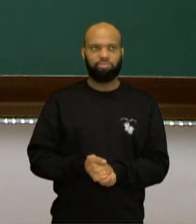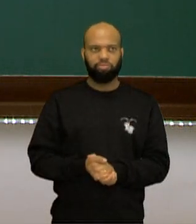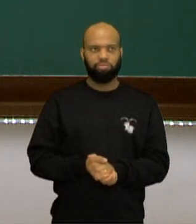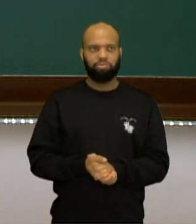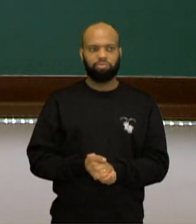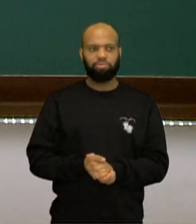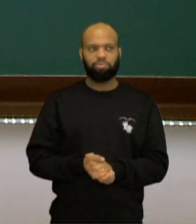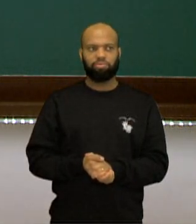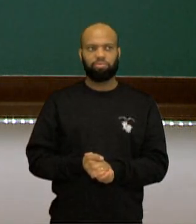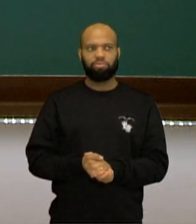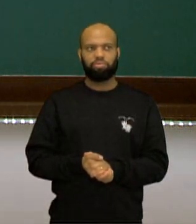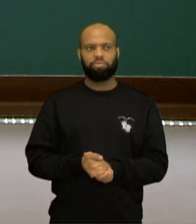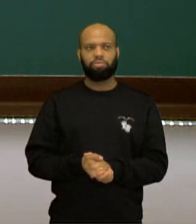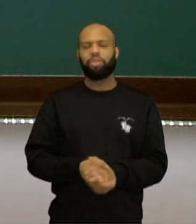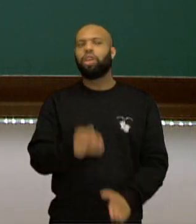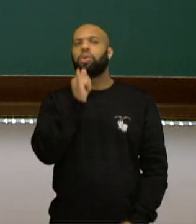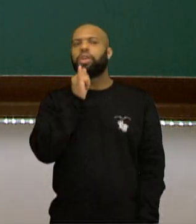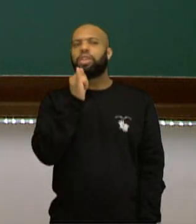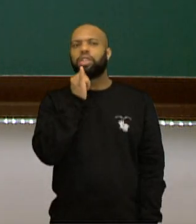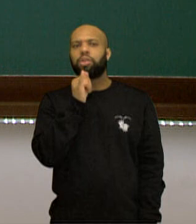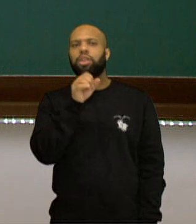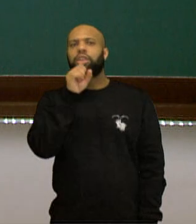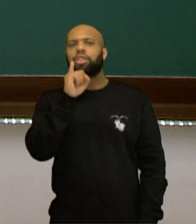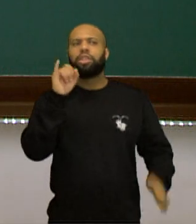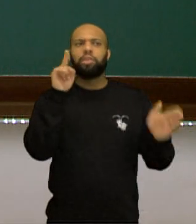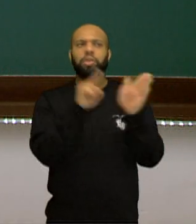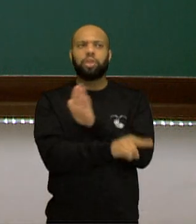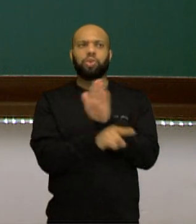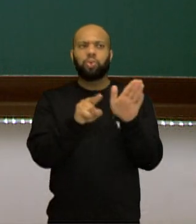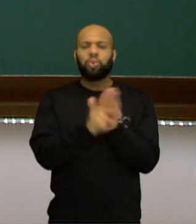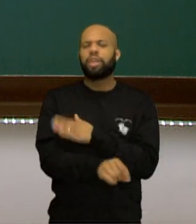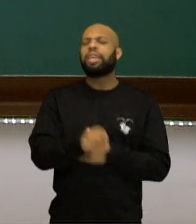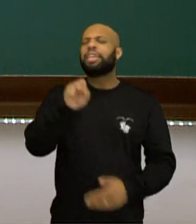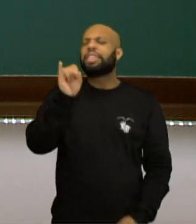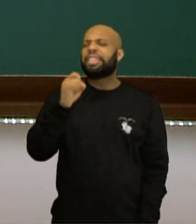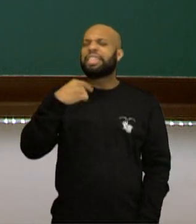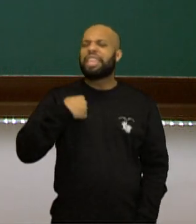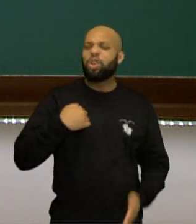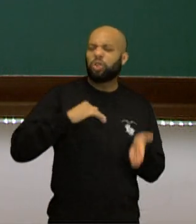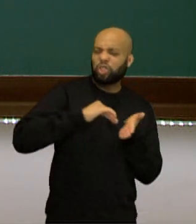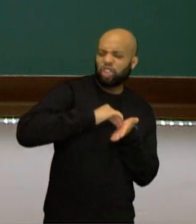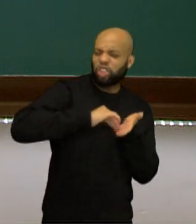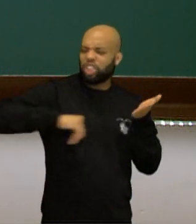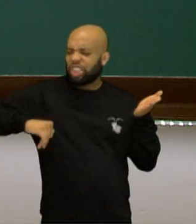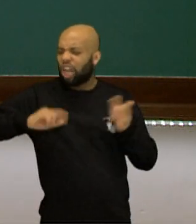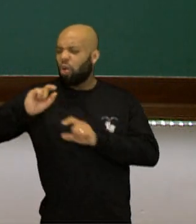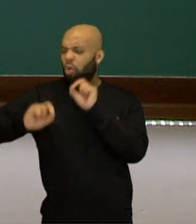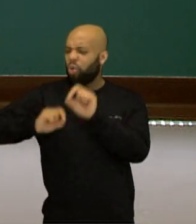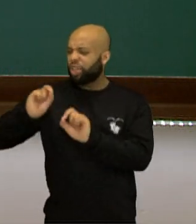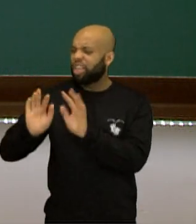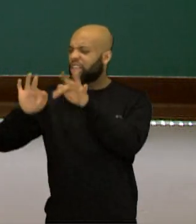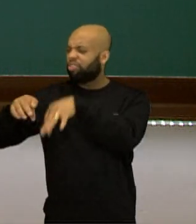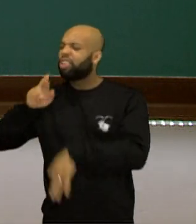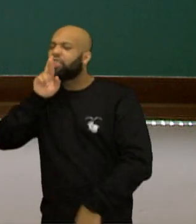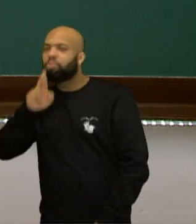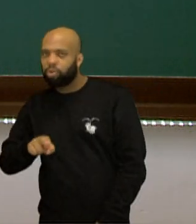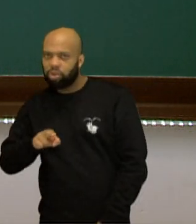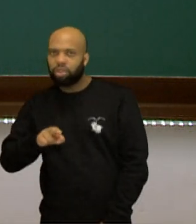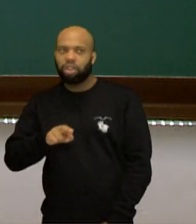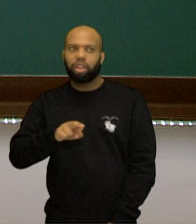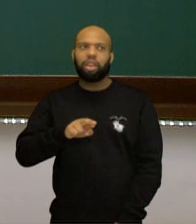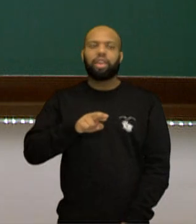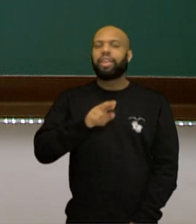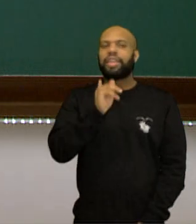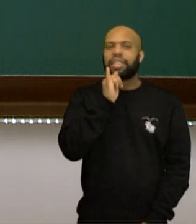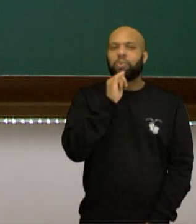aplicar. Então, por exemplo, se na pergunta lá, se eu tirar qualquer coisa, quanto fica no final? Ah, estou trabalhando